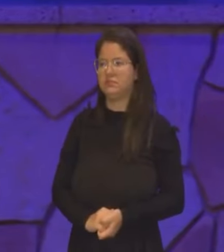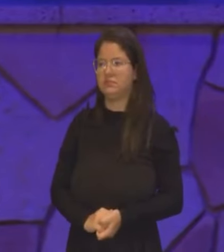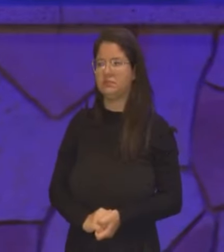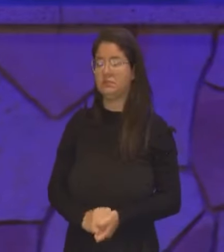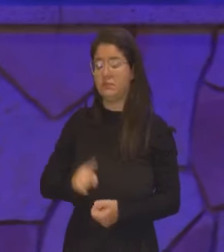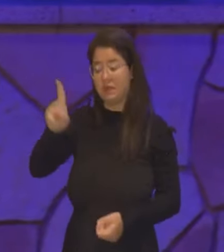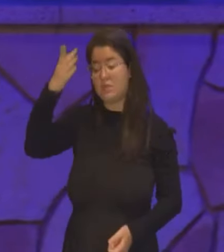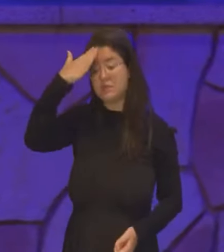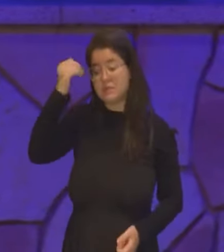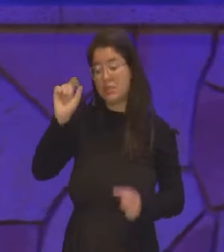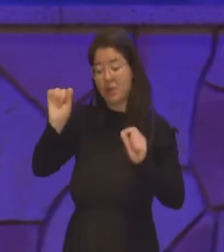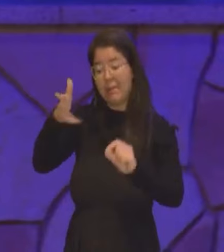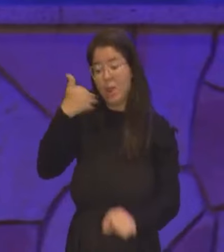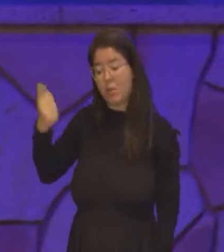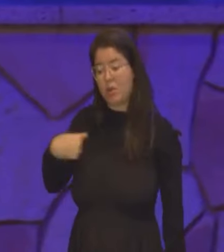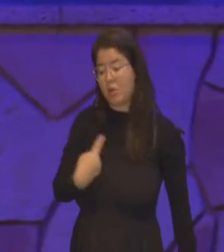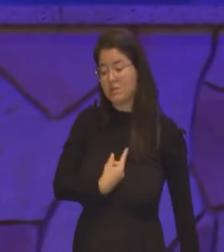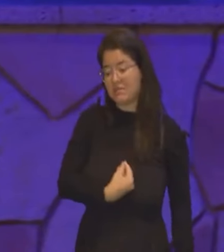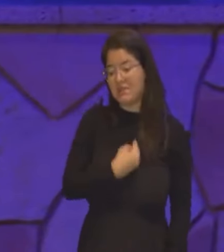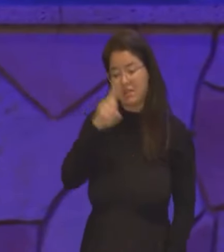Deus sabe o que é melhor para nós.